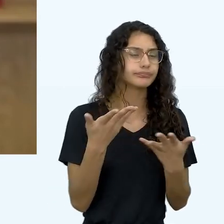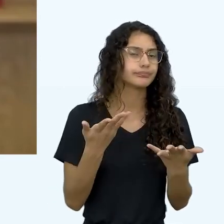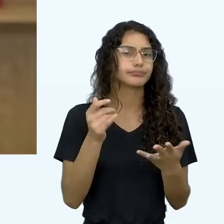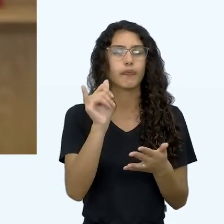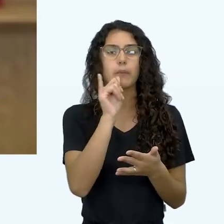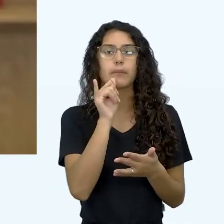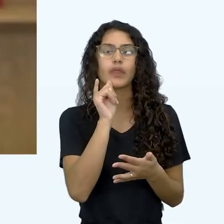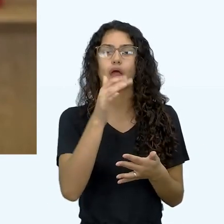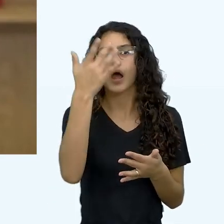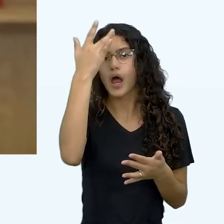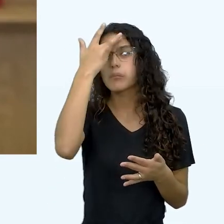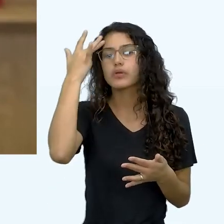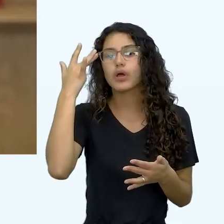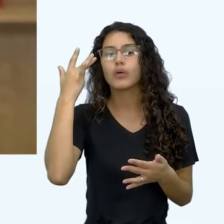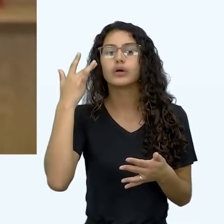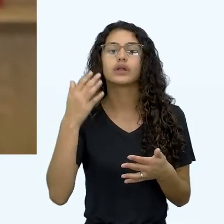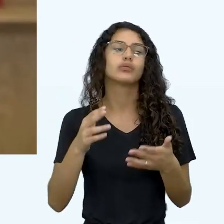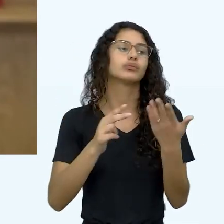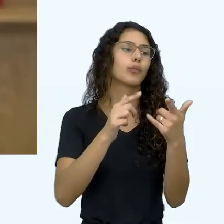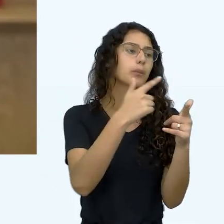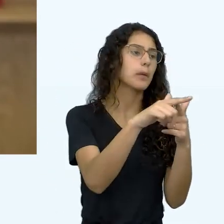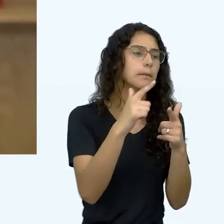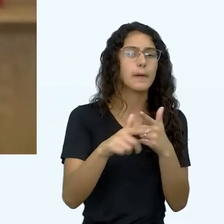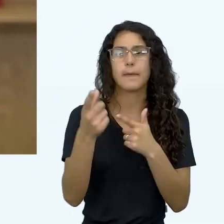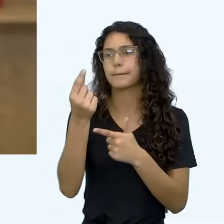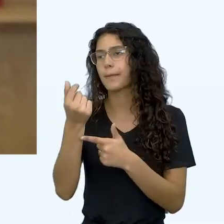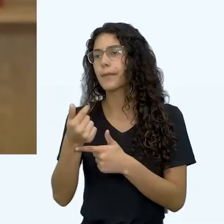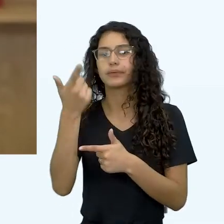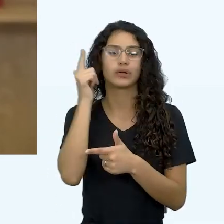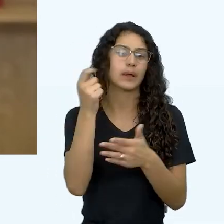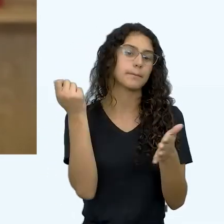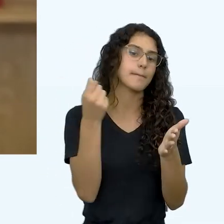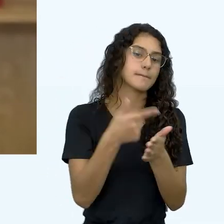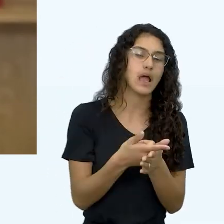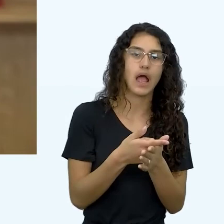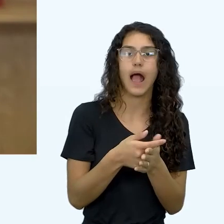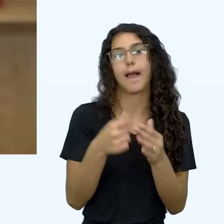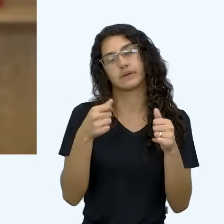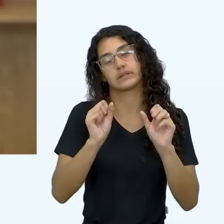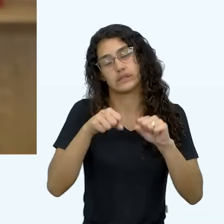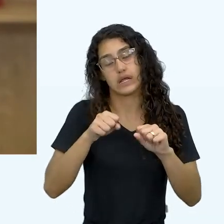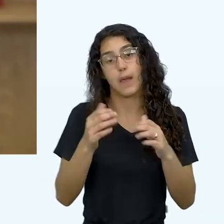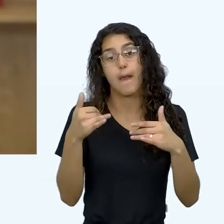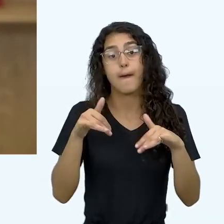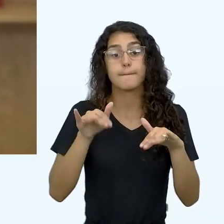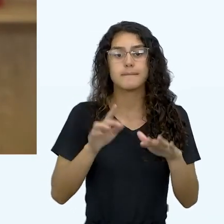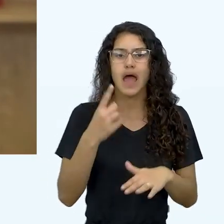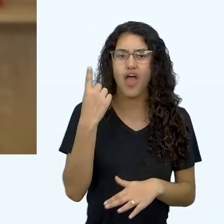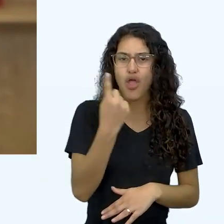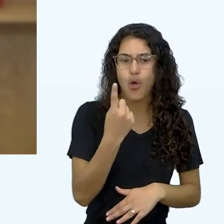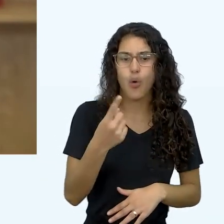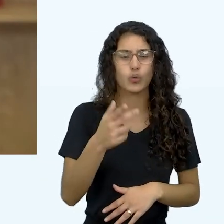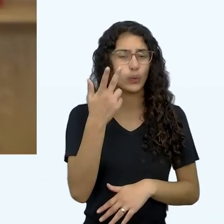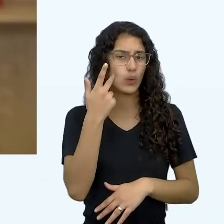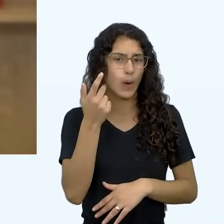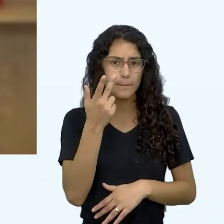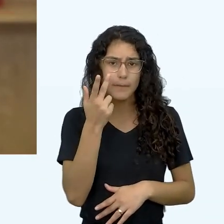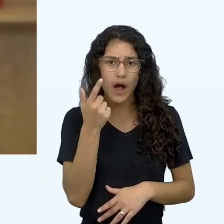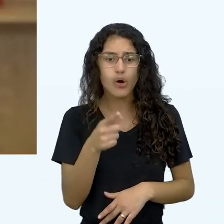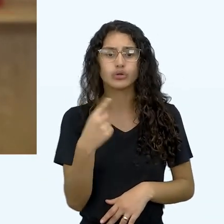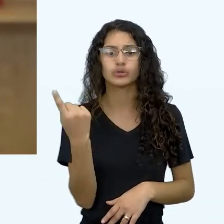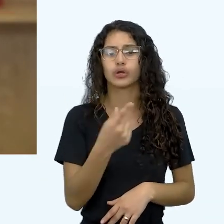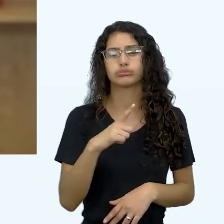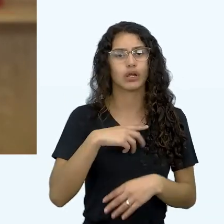que as pessoas estão quebradas, endividadas, fizeram um monte de cagada. Aí você precisa ser extremamente radical. Mas em um cenário normal, a